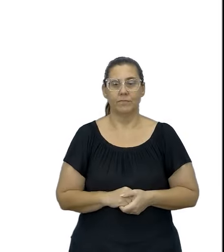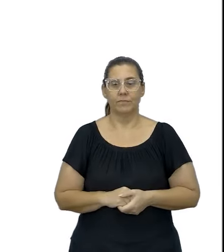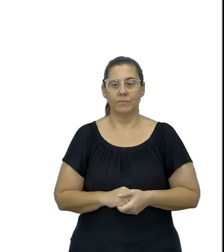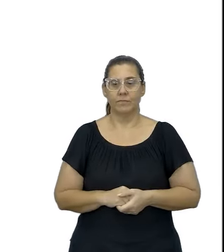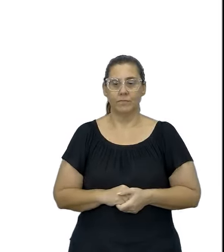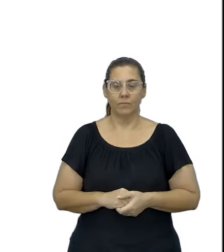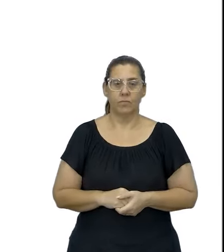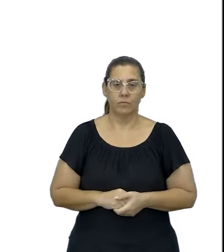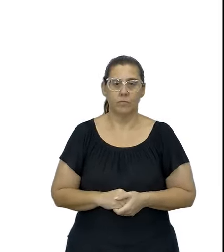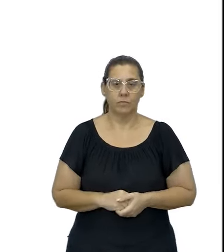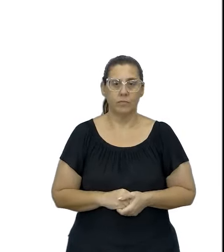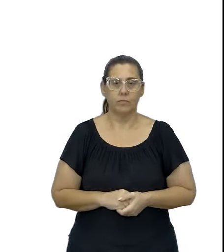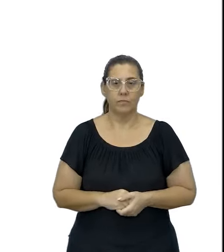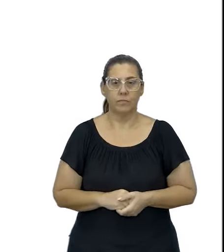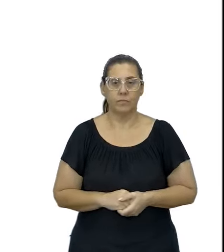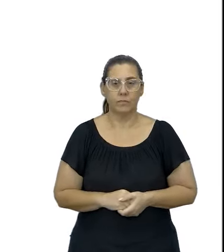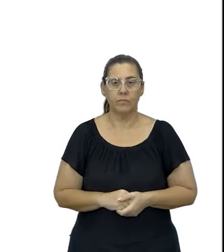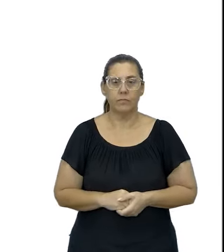atividade.